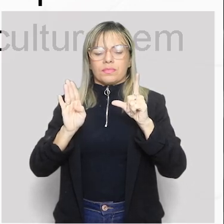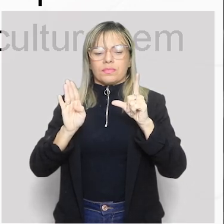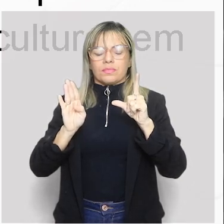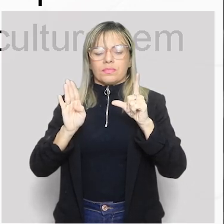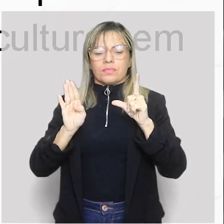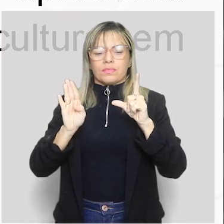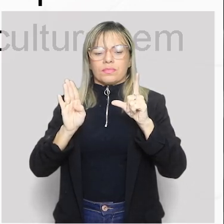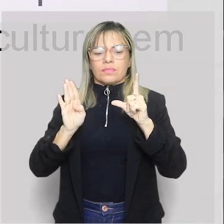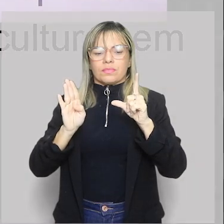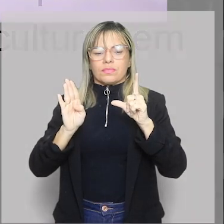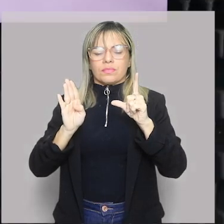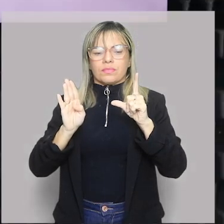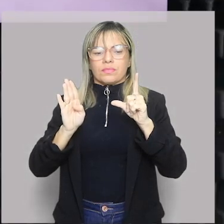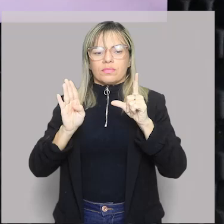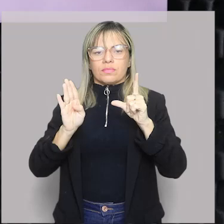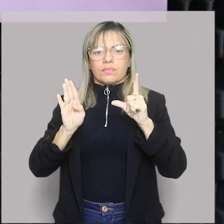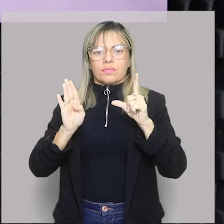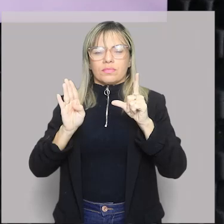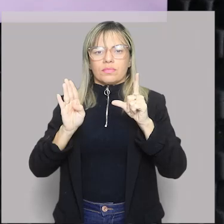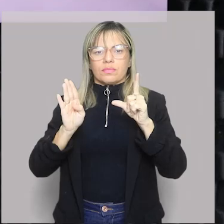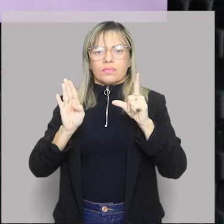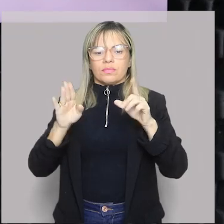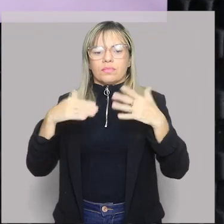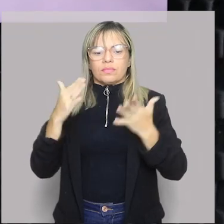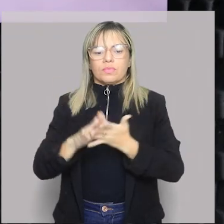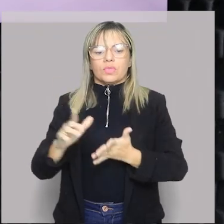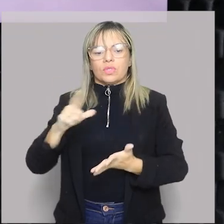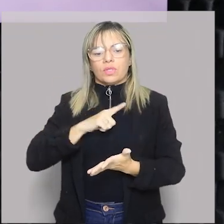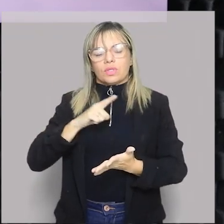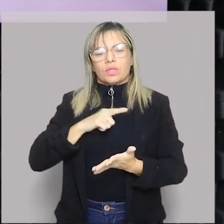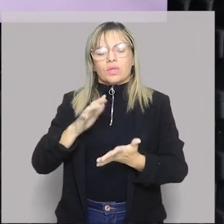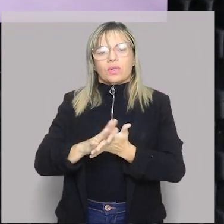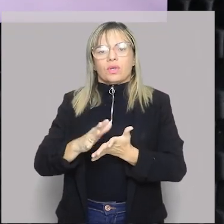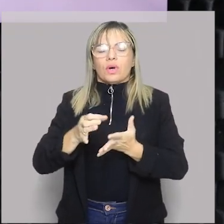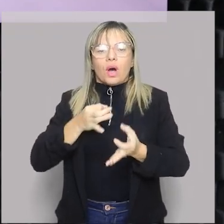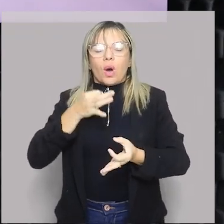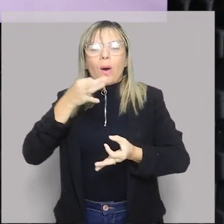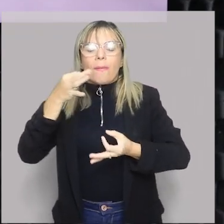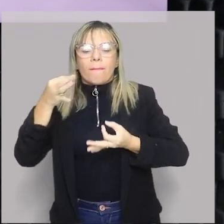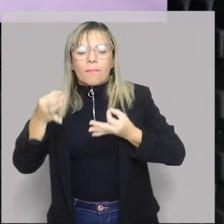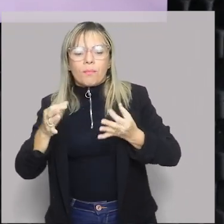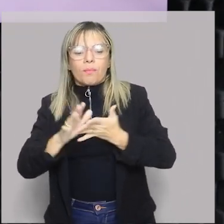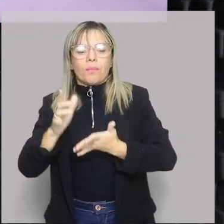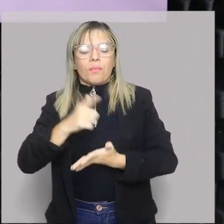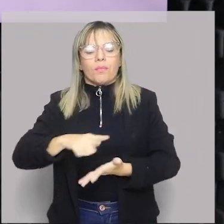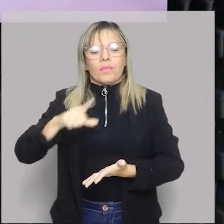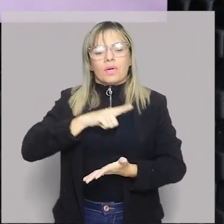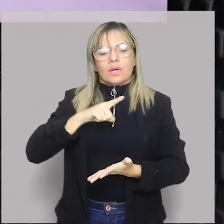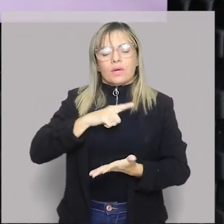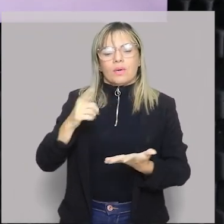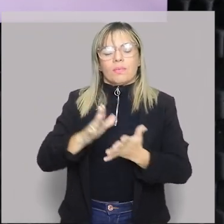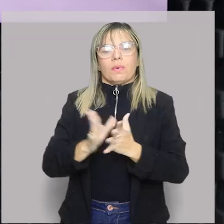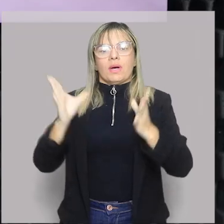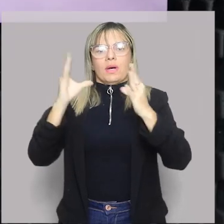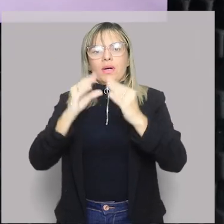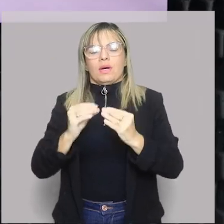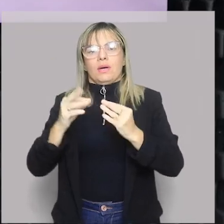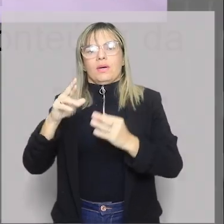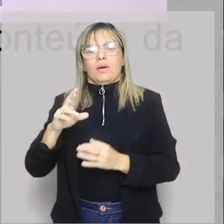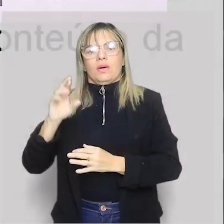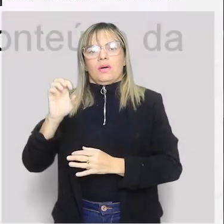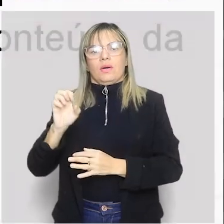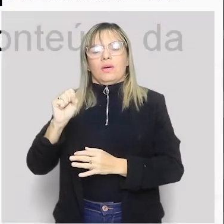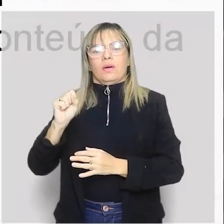objeto cultural em destaque. Se eu tenho um juízo de valor, né, eu tenho uma resenha. Aí